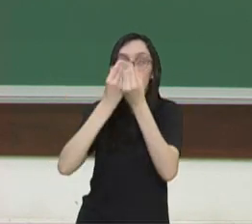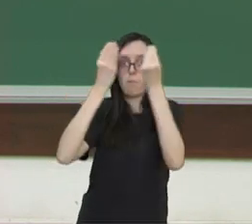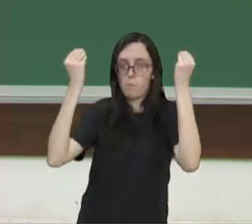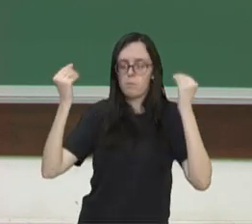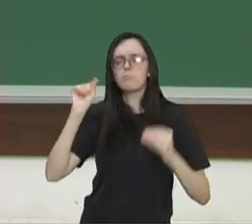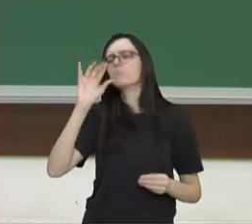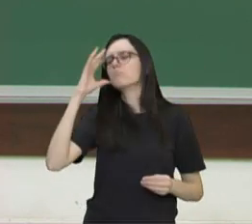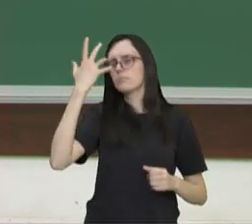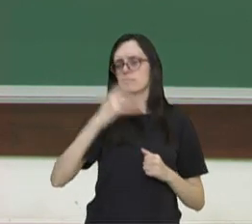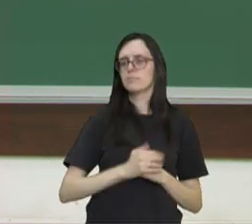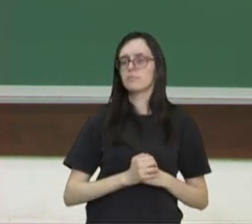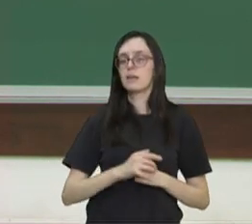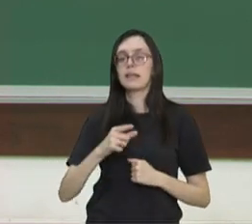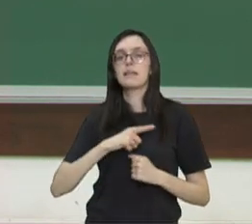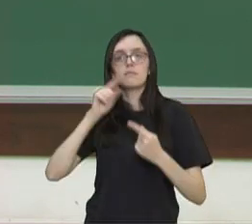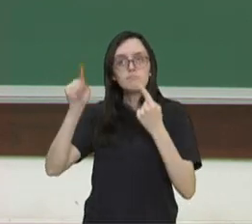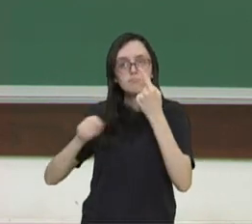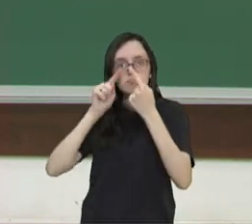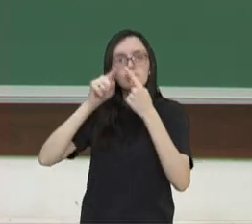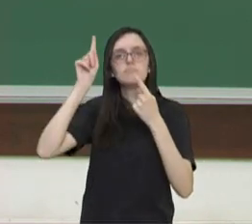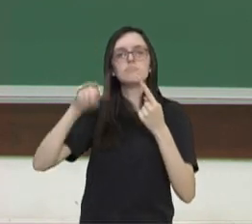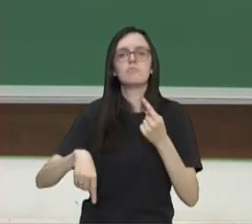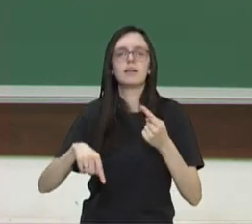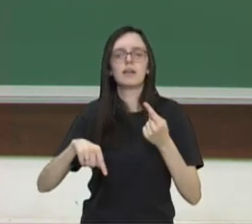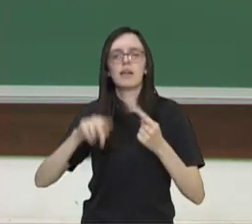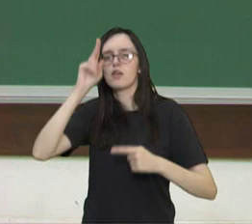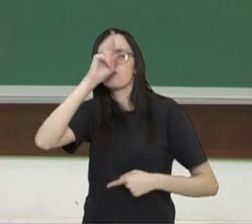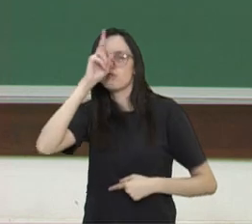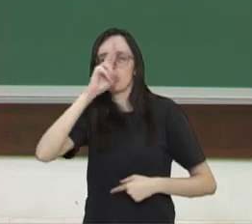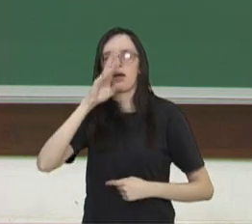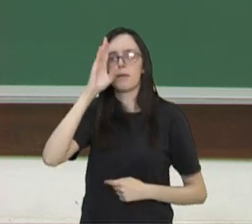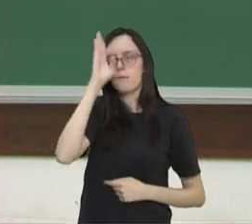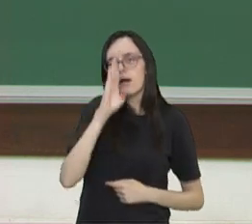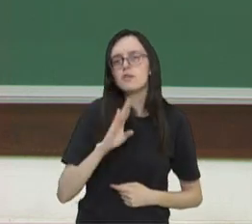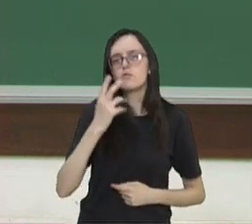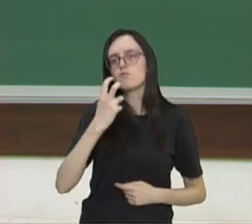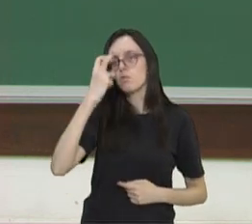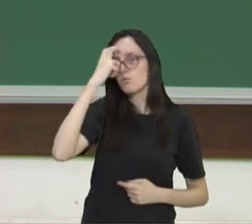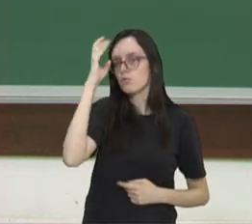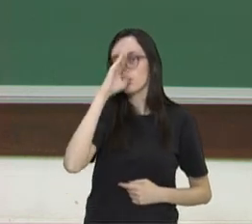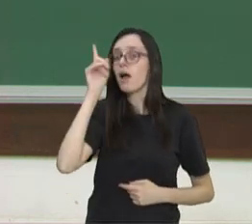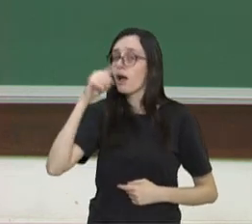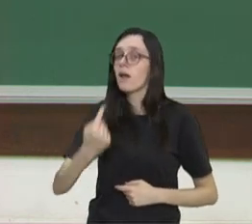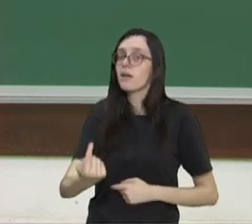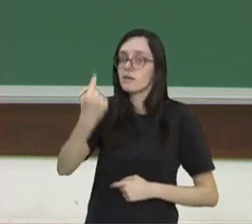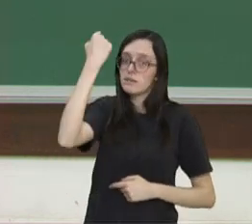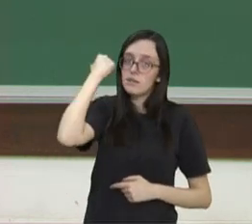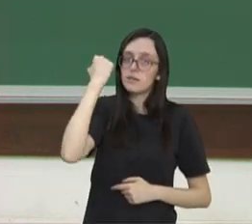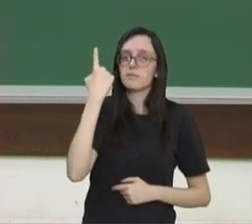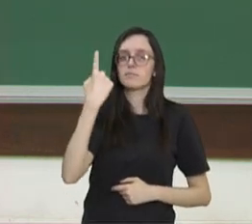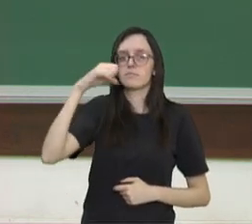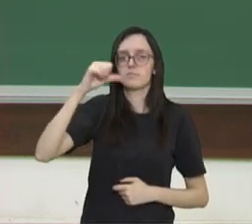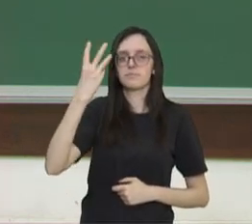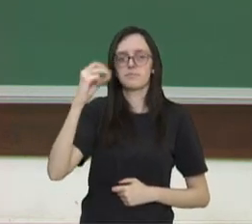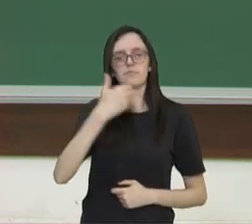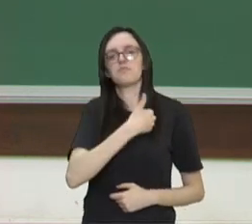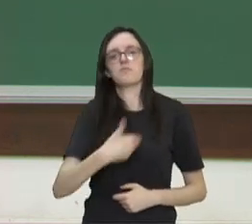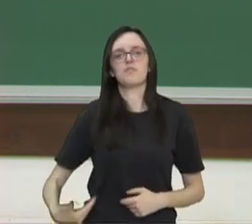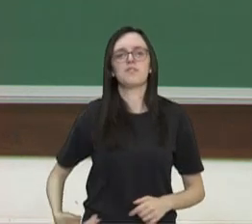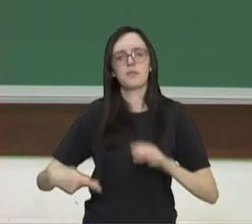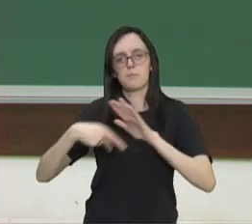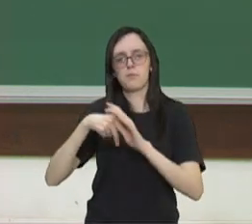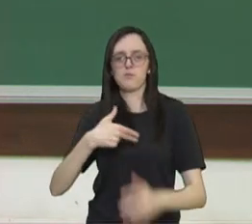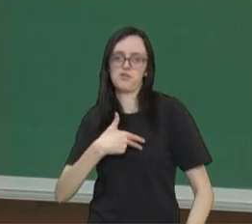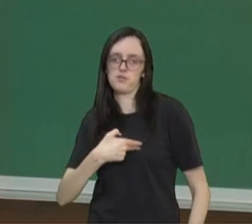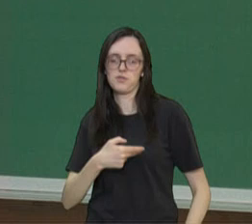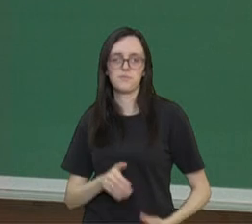samba, ainda tem como temática a história do Brasil, cultura brasileira. E isso vem lá dos anos 30 com o governo do Getúlio